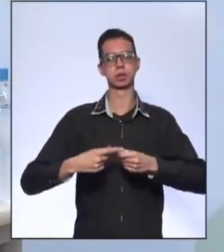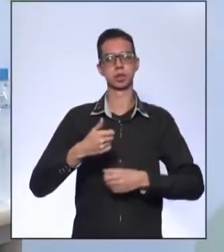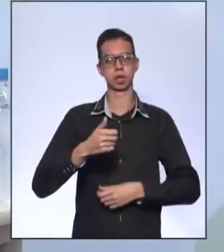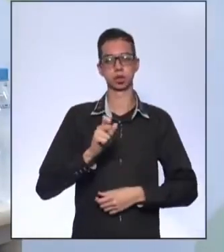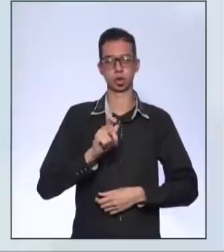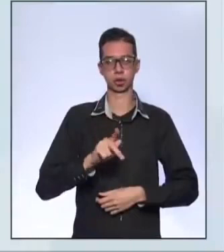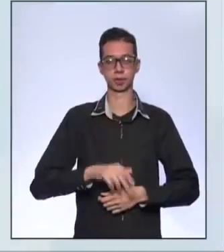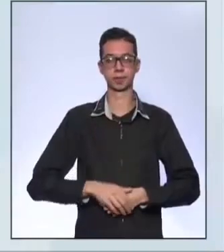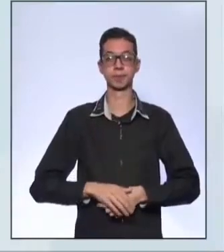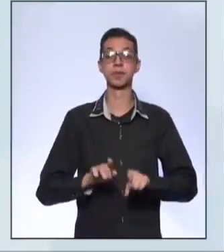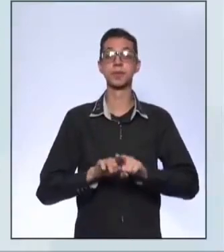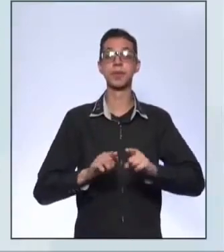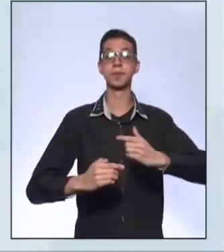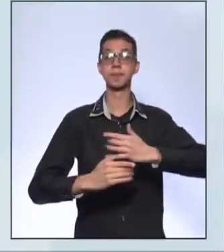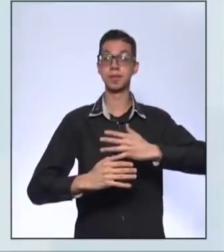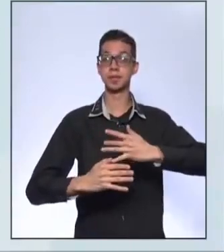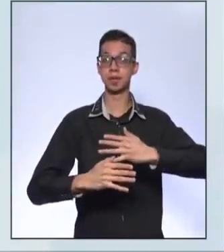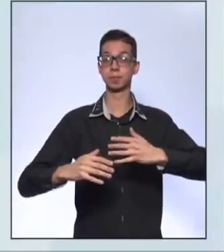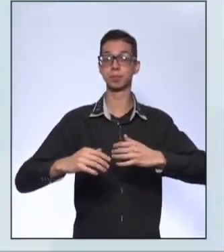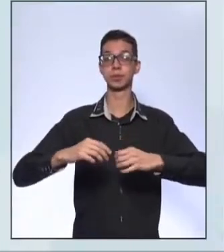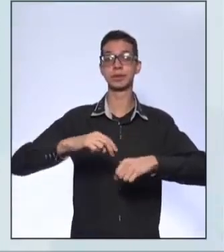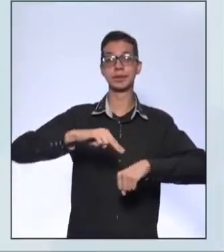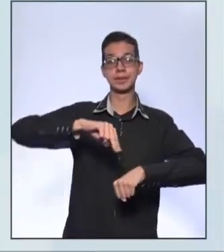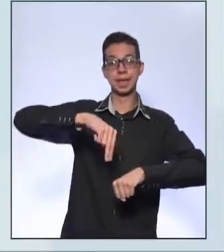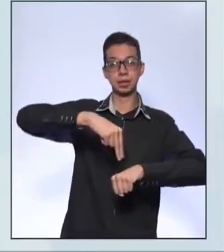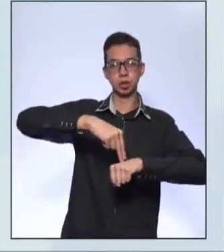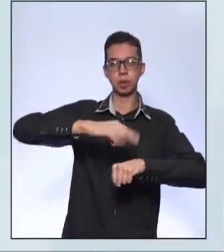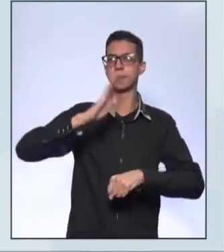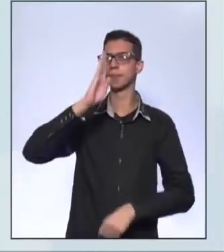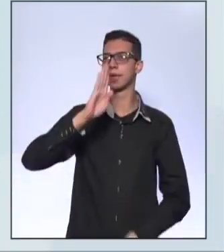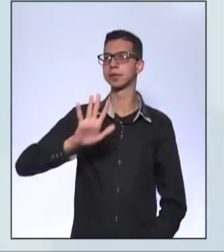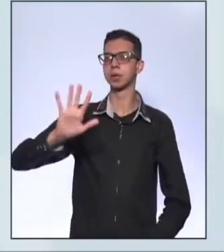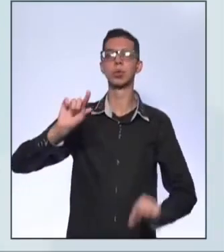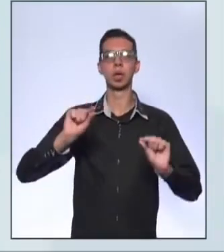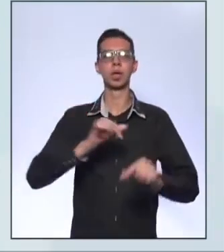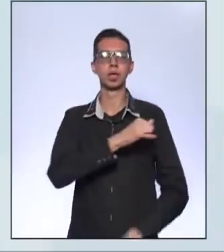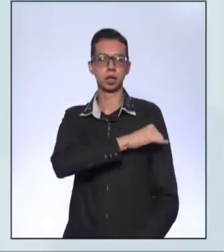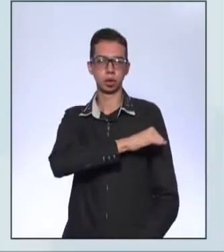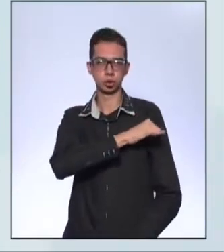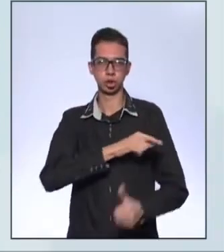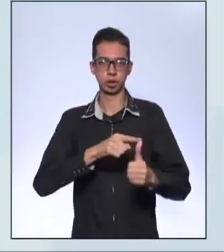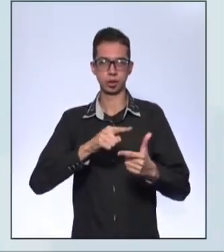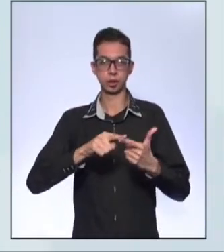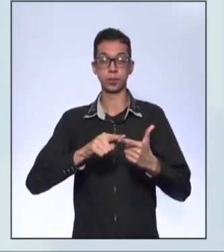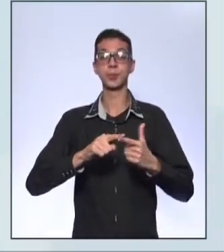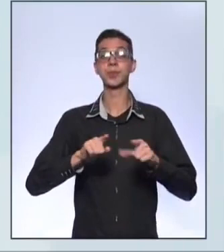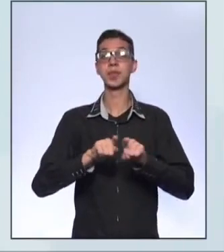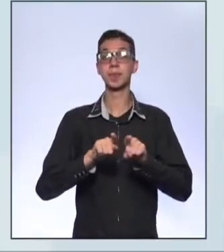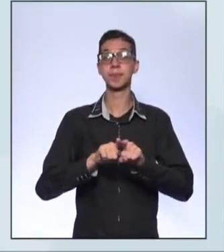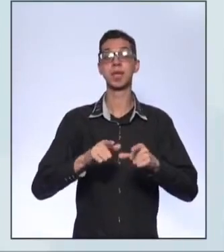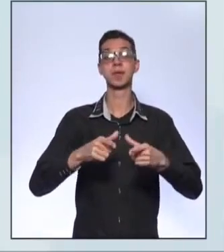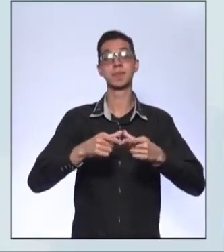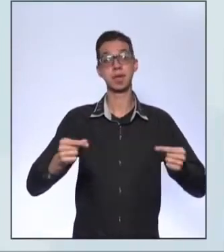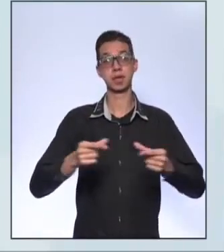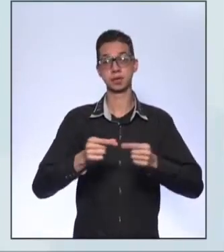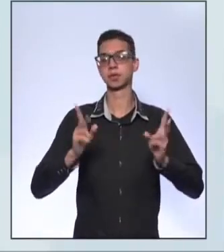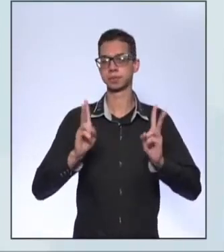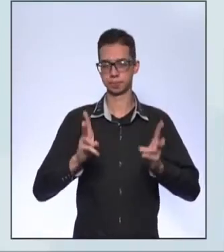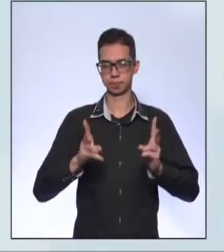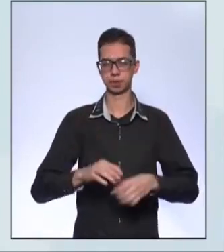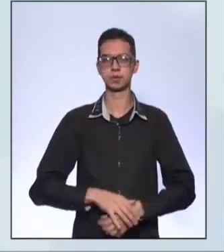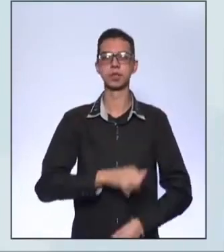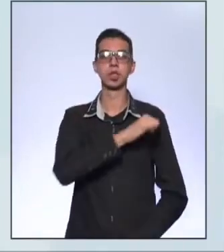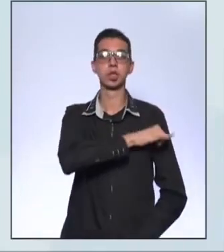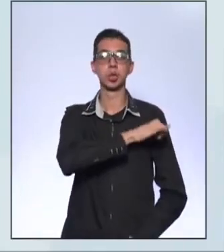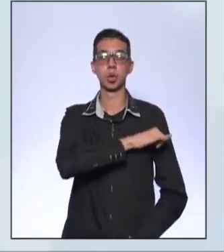as metrópoles nacionais que nós temos no Brasil que é o item b'' é Rio de Janeiro e Brasília então permanece a população